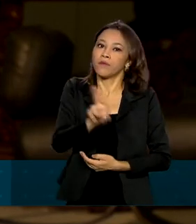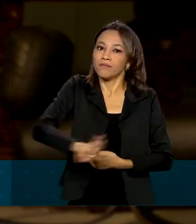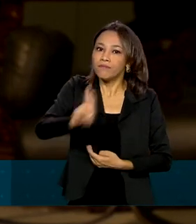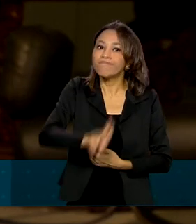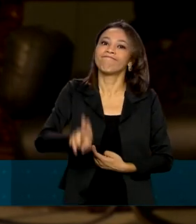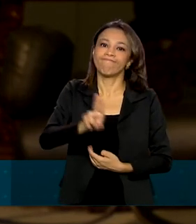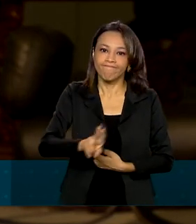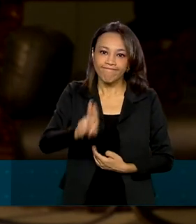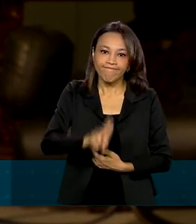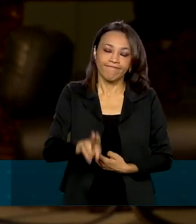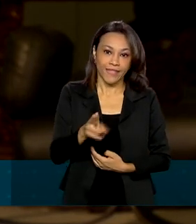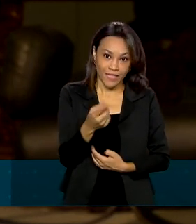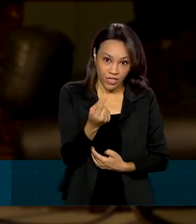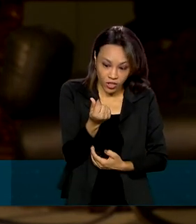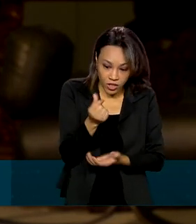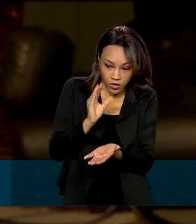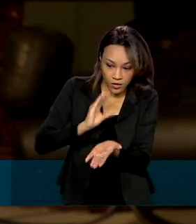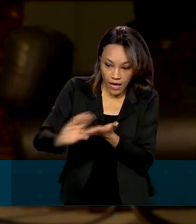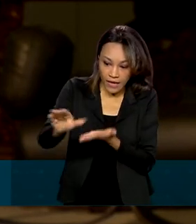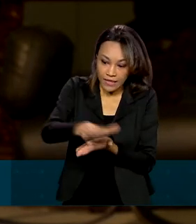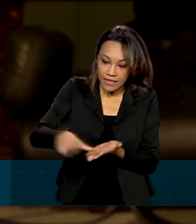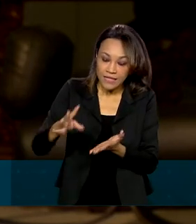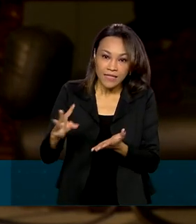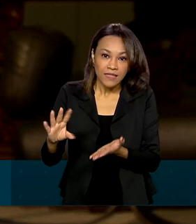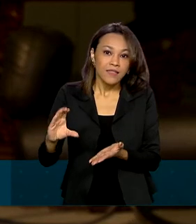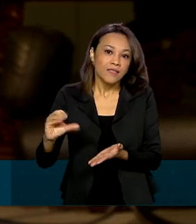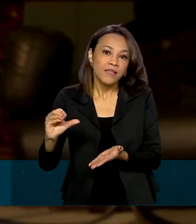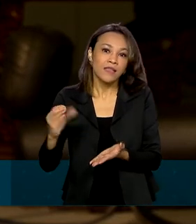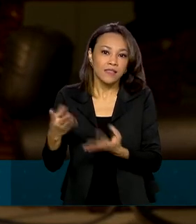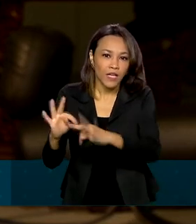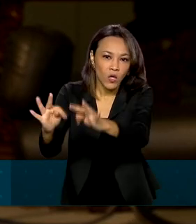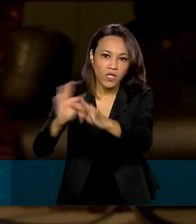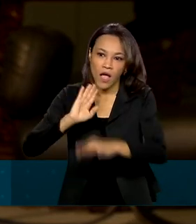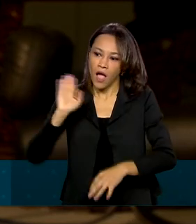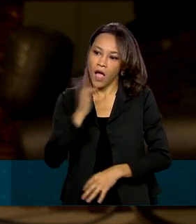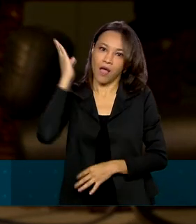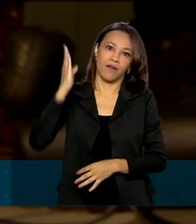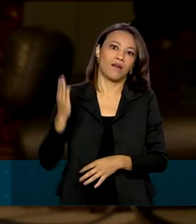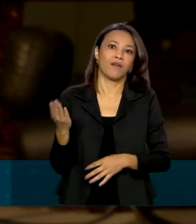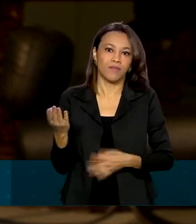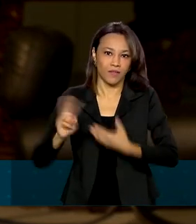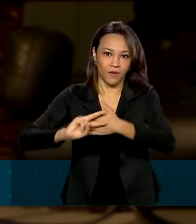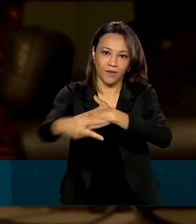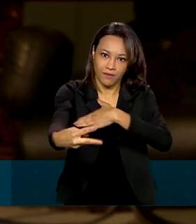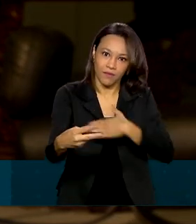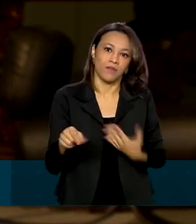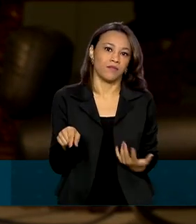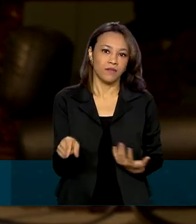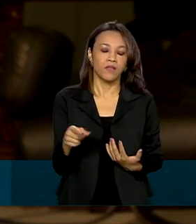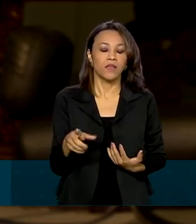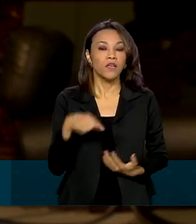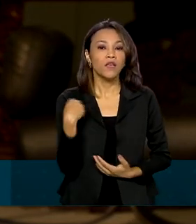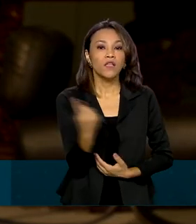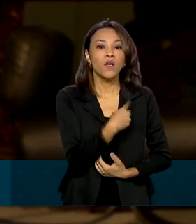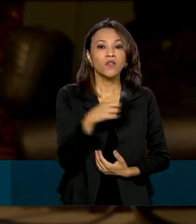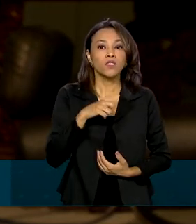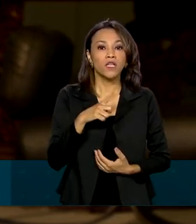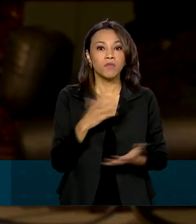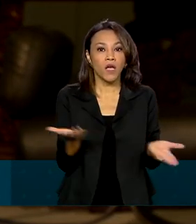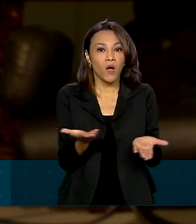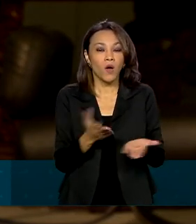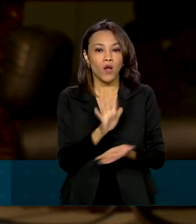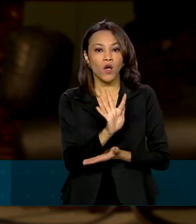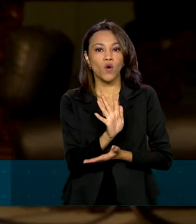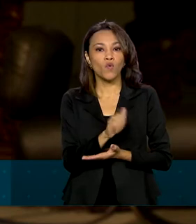Lembrar que recursos para ciência e tecnologia é um investimento que dá retorno rápido, retorno garantido. E nós temos agora o Fundo Nacional de